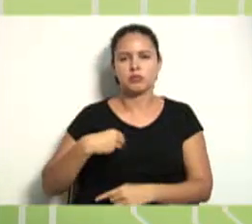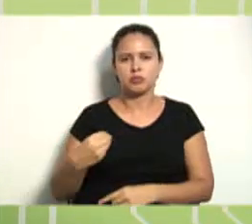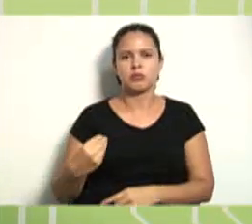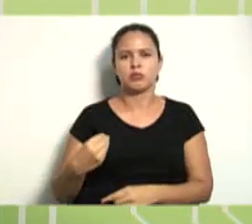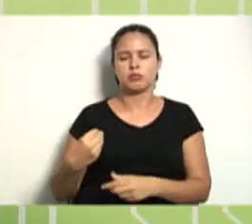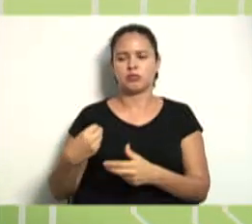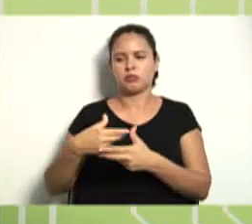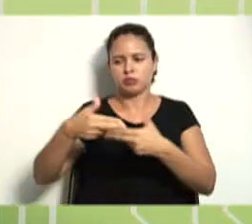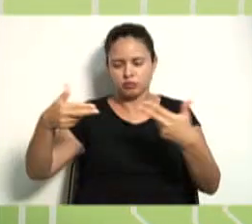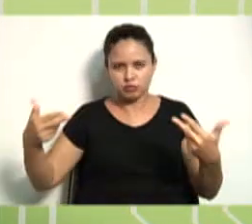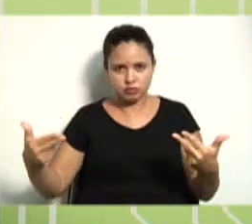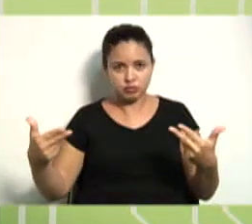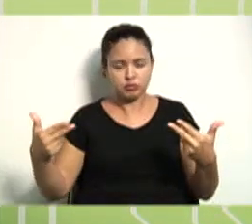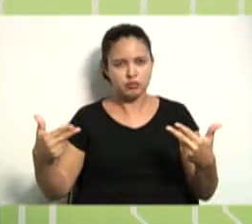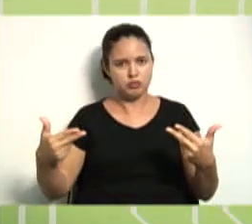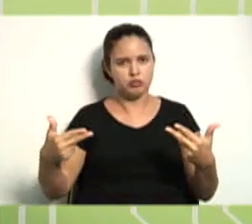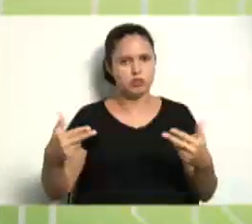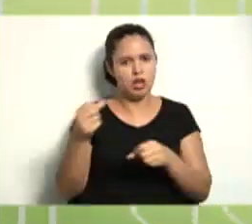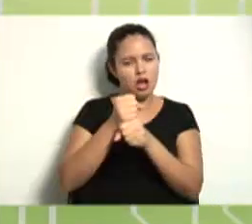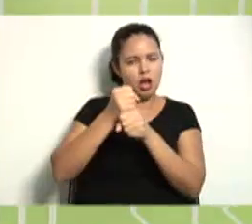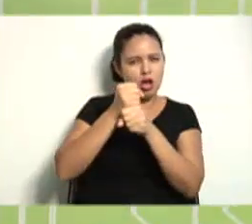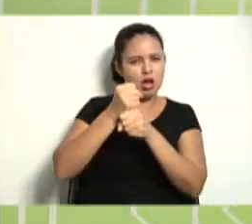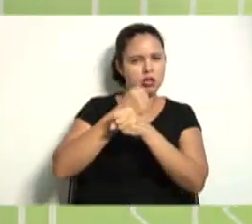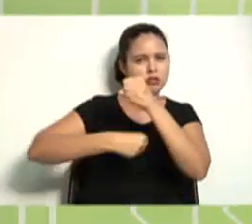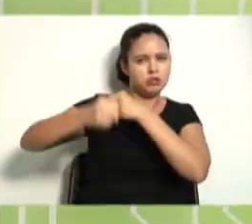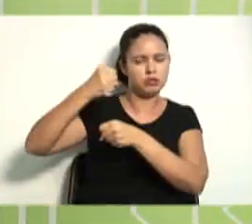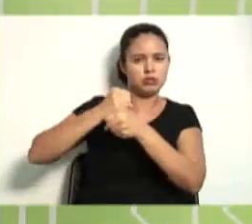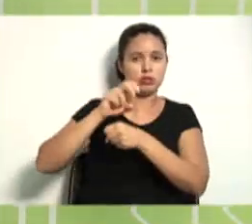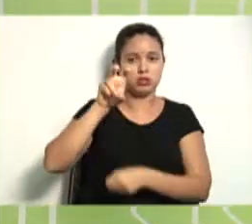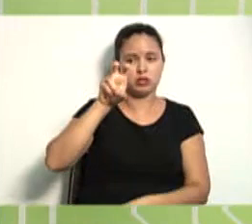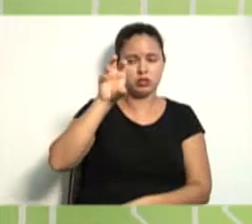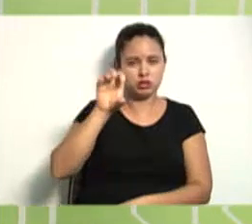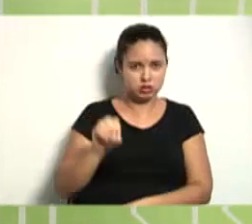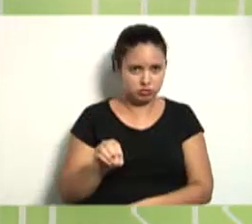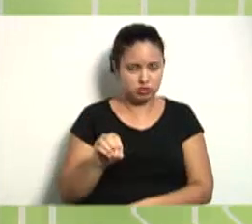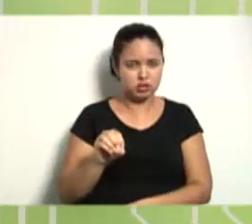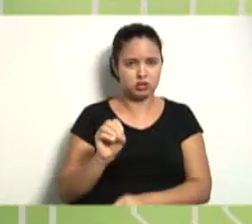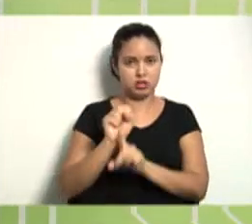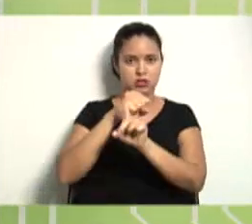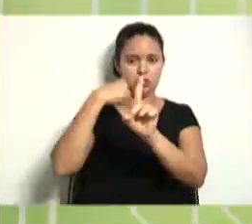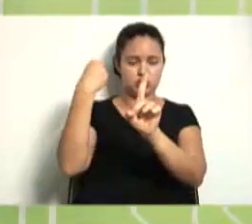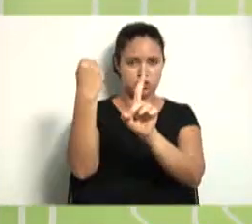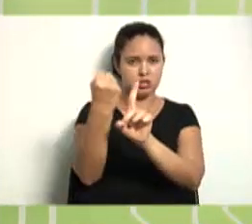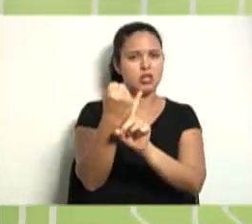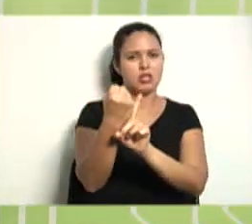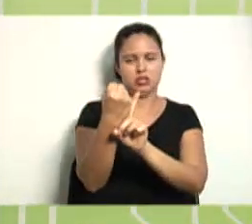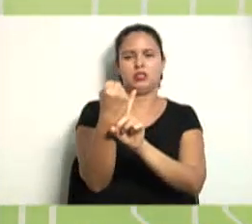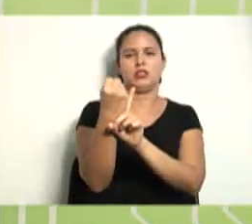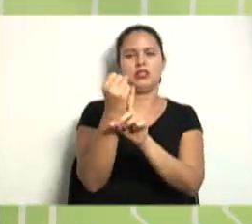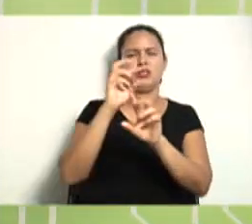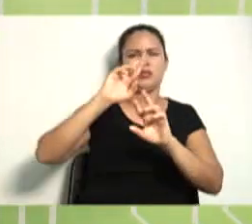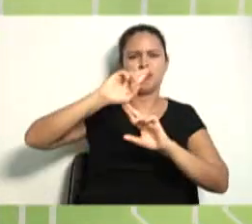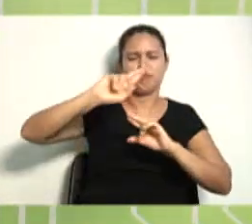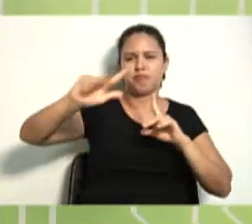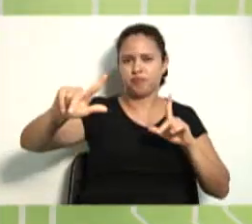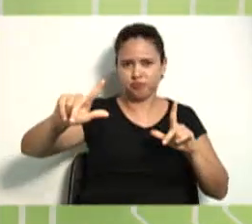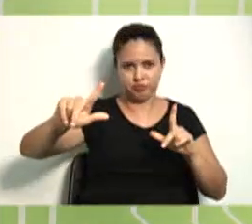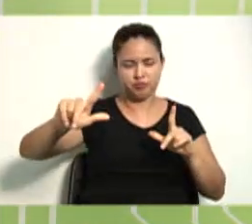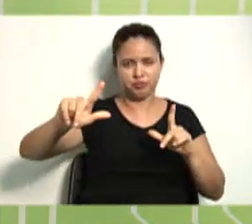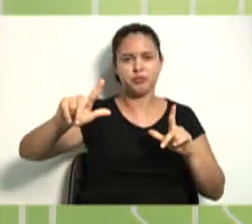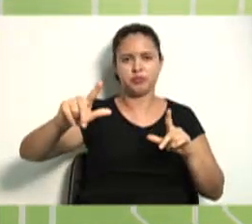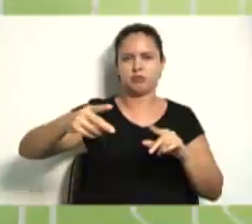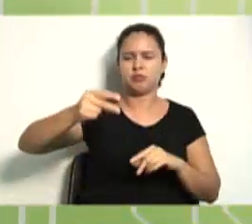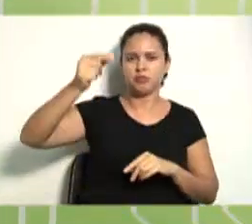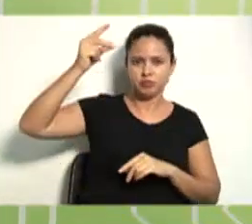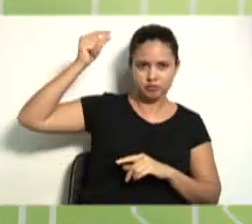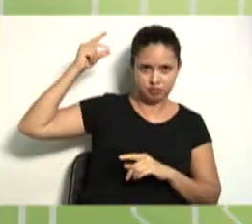sendo realizada por mim. Por quê? Porque a sociedade que existia 50 anos atrás não me